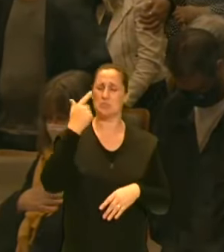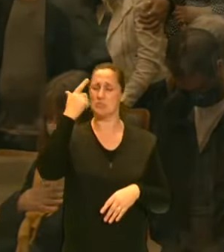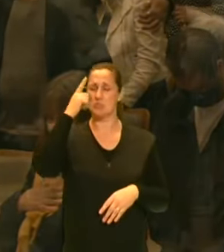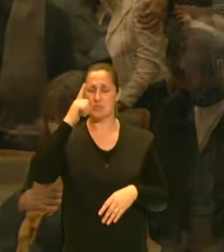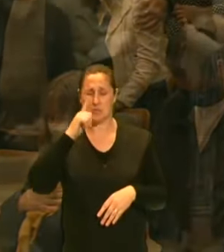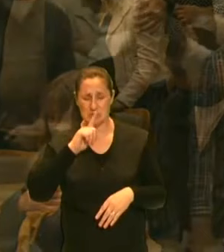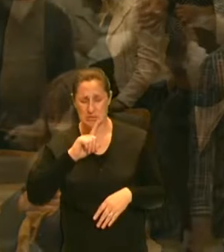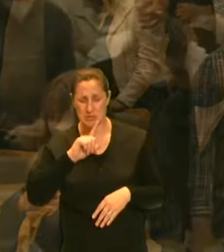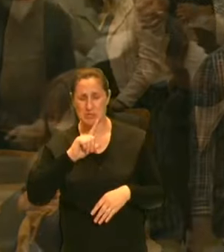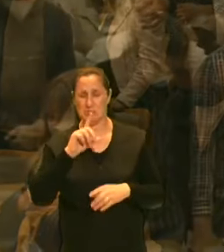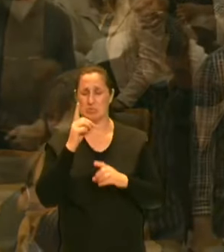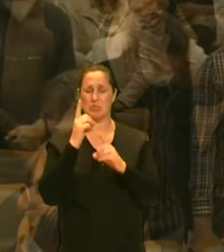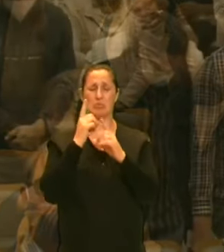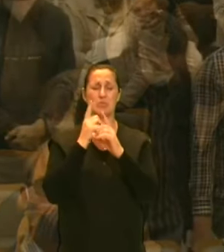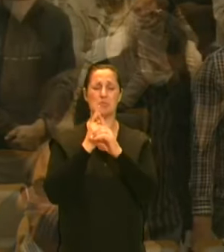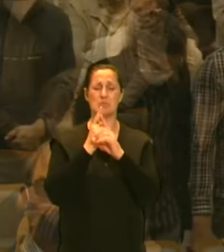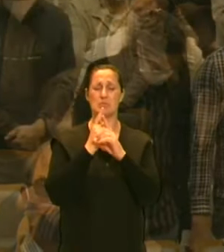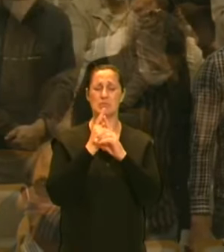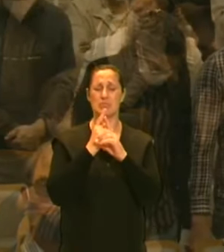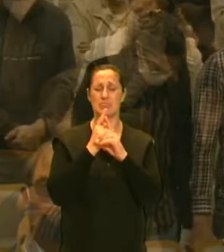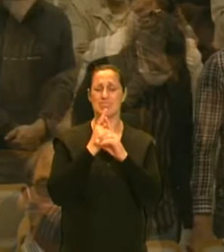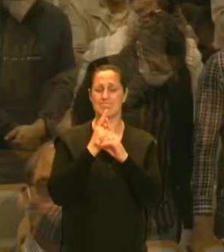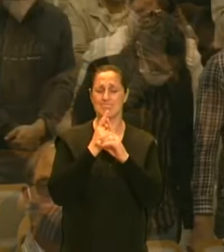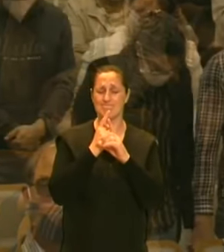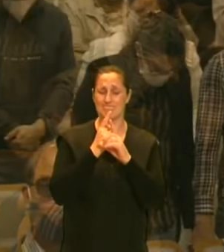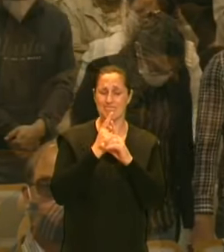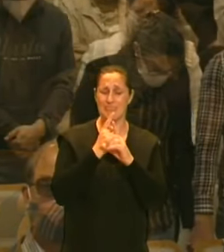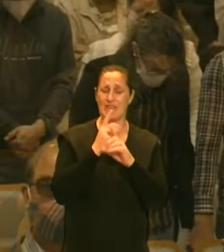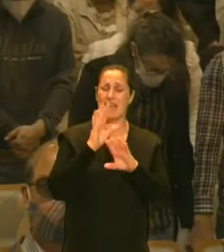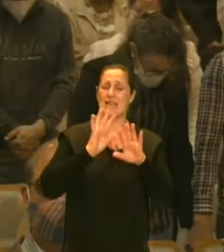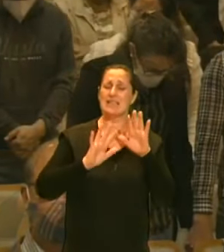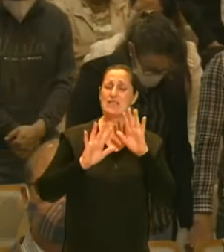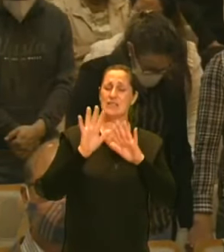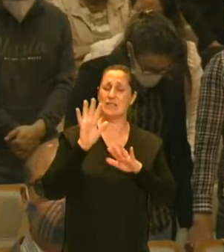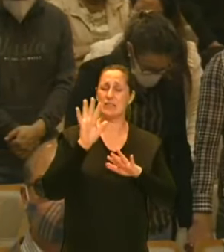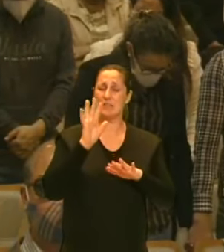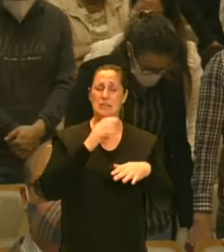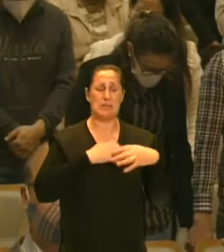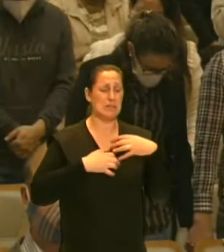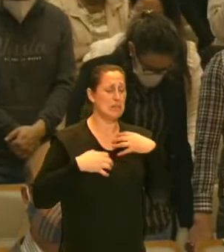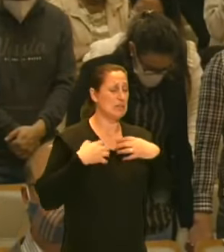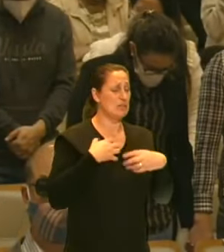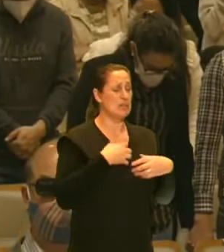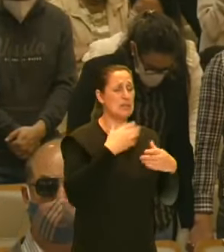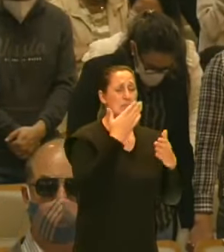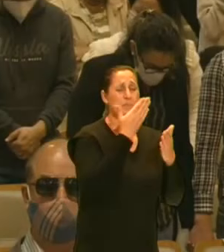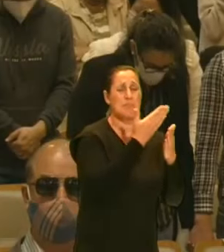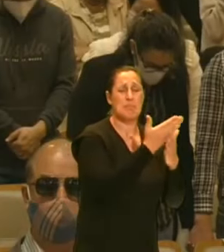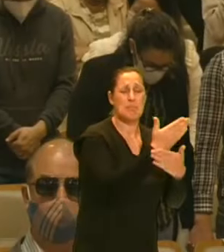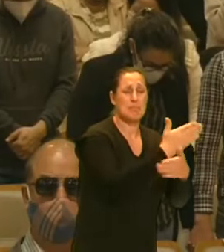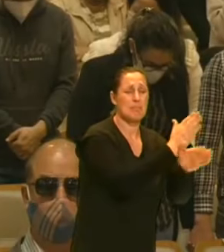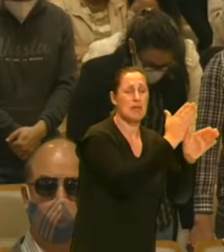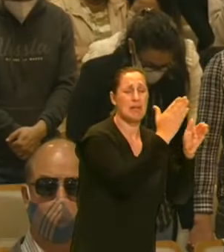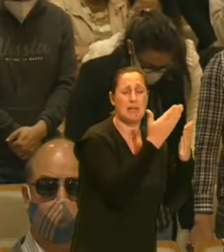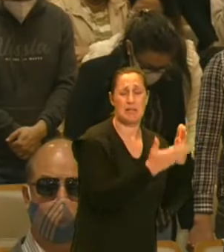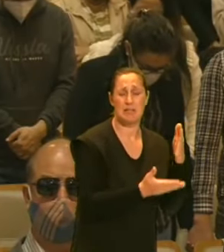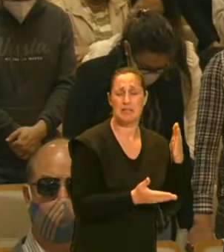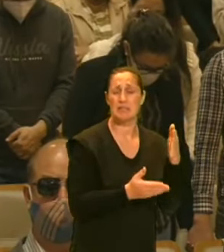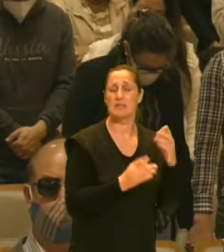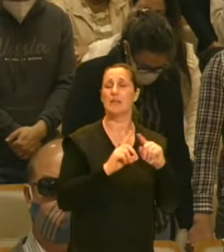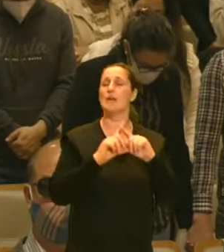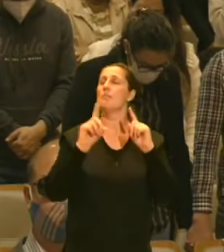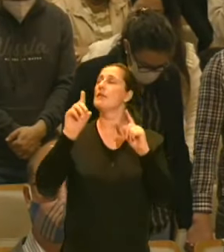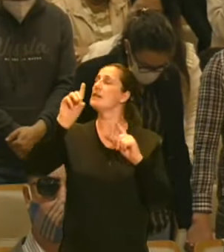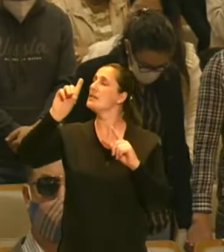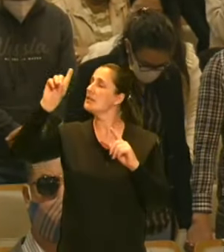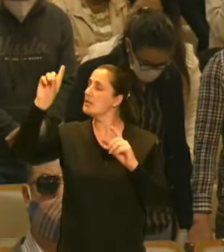solução, uma saída. A gente se desespera, a gente se perde. Mas Deus, hoje, encontra em